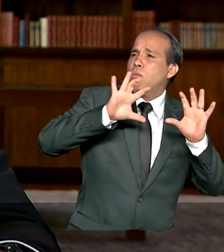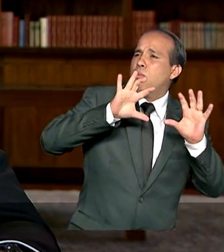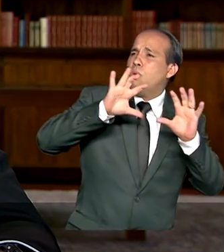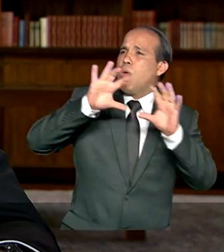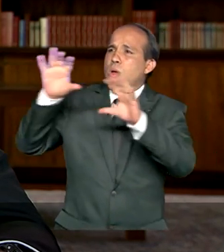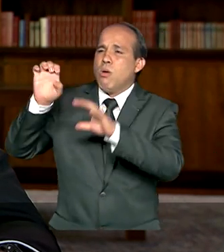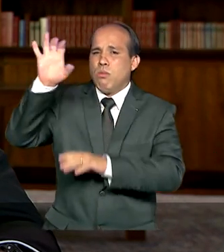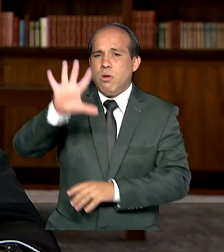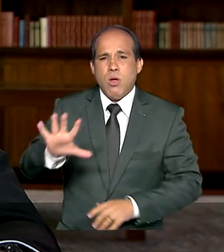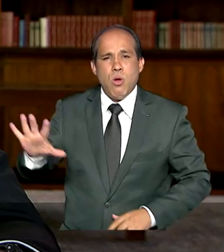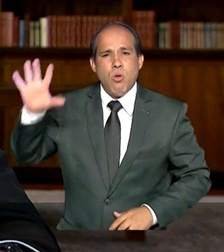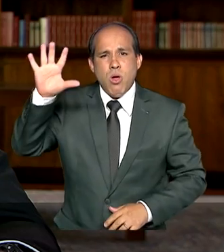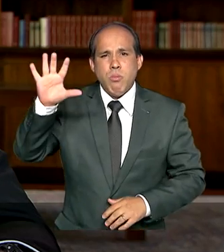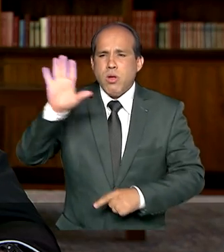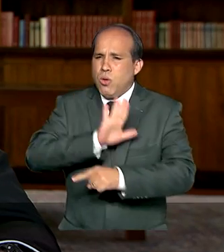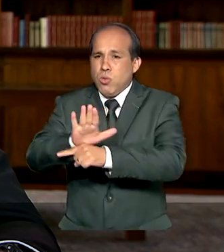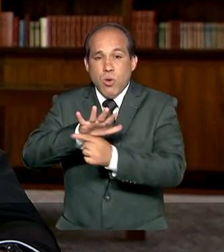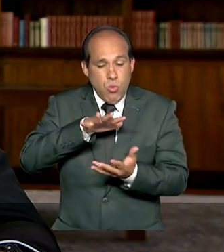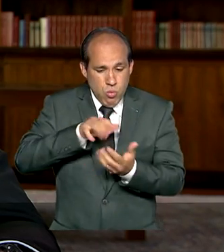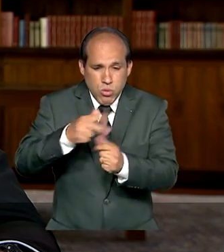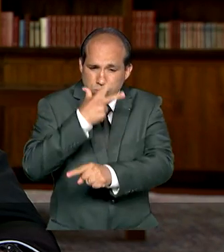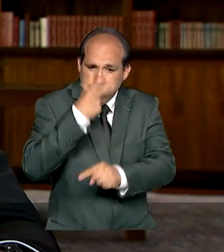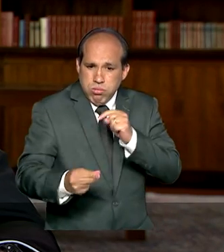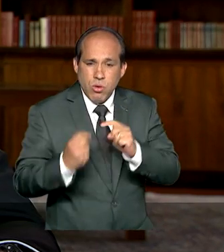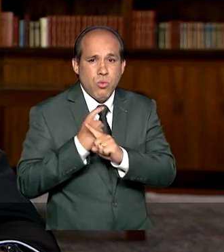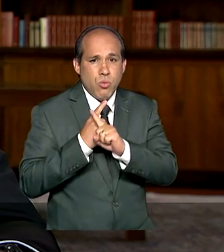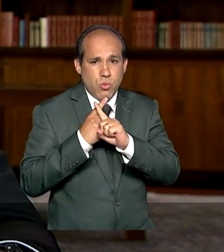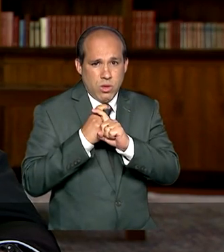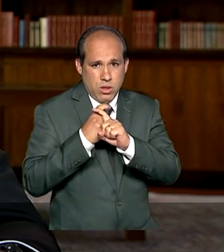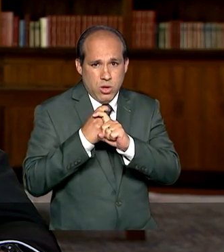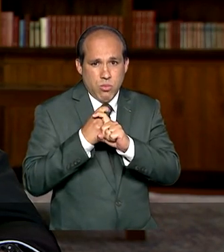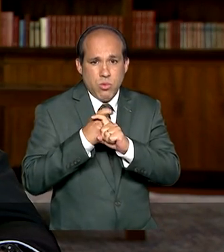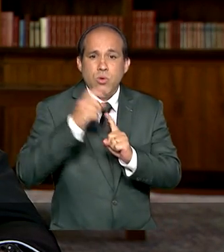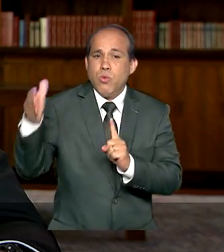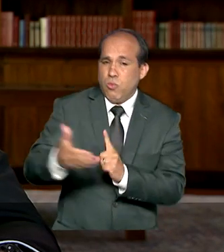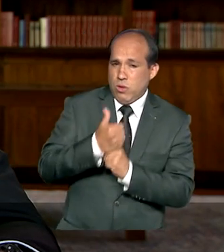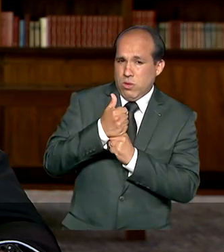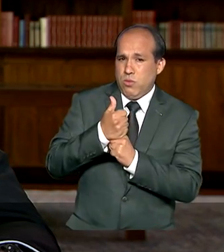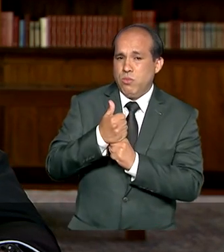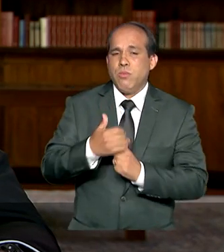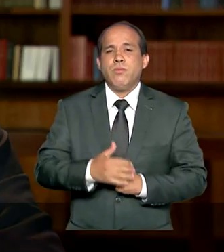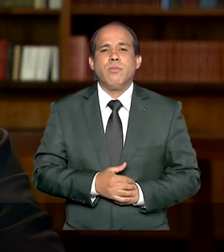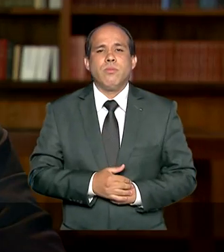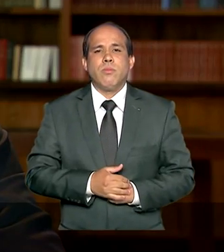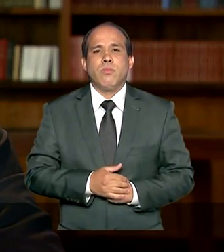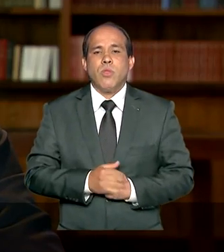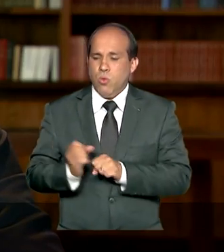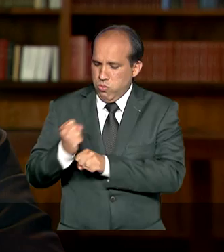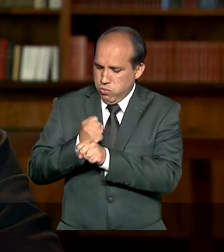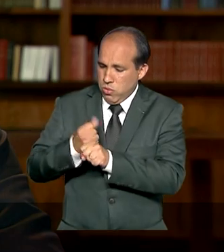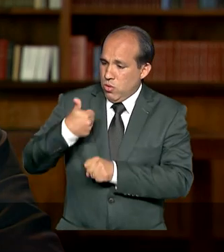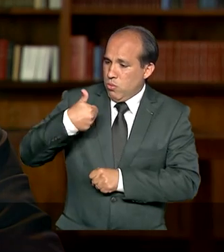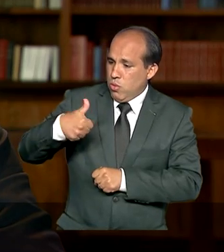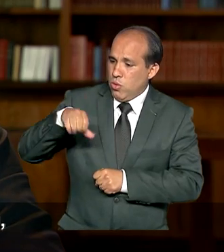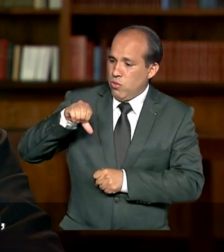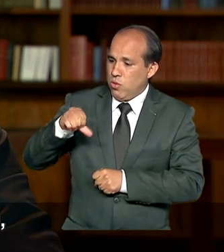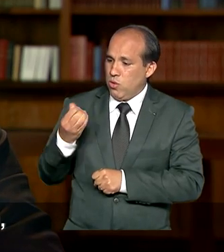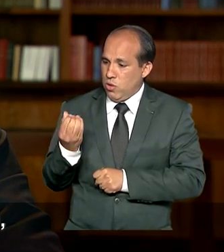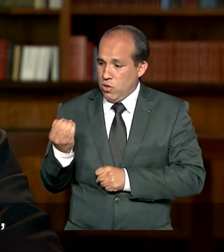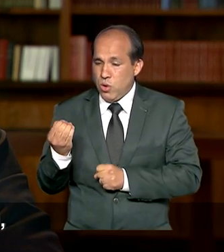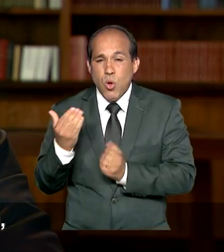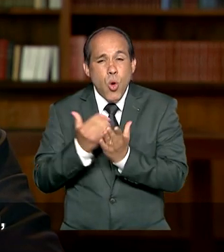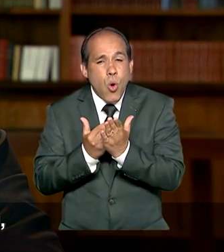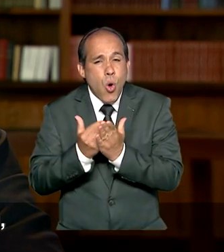foi a Europa para ajudar o mundo a derrotar o nazismo e o fascismo nos anos 60